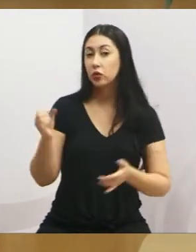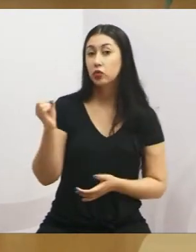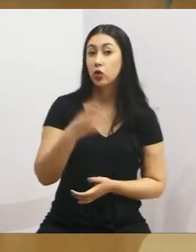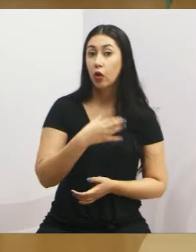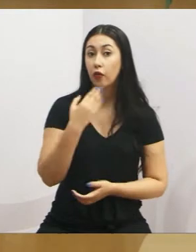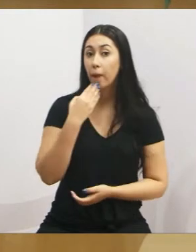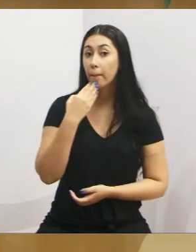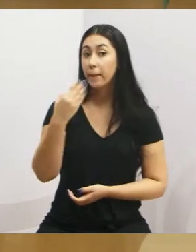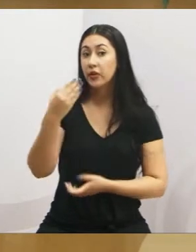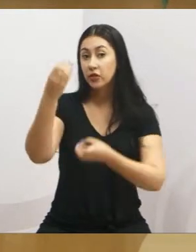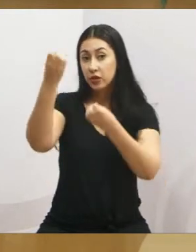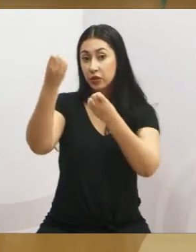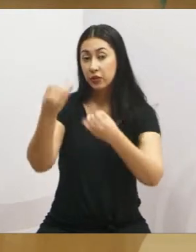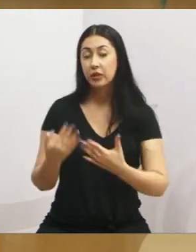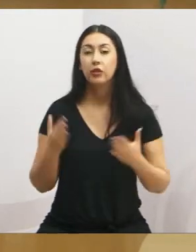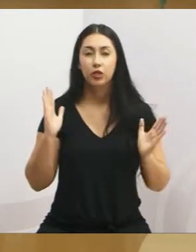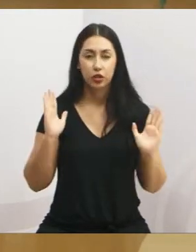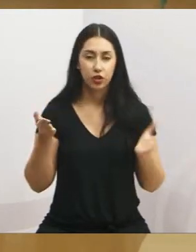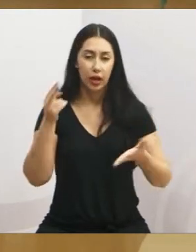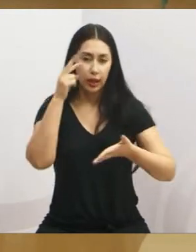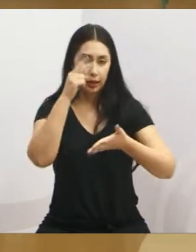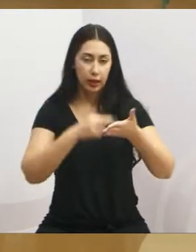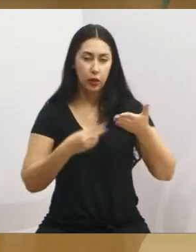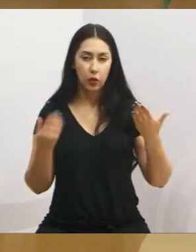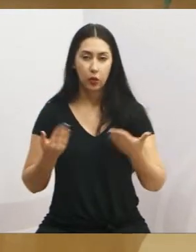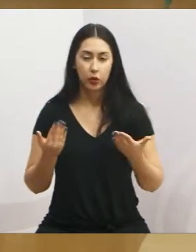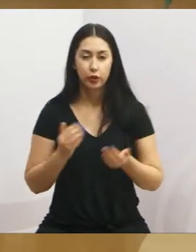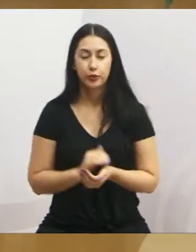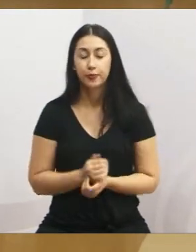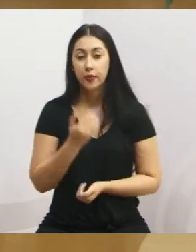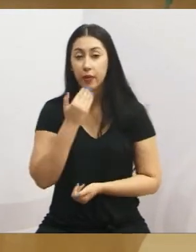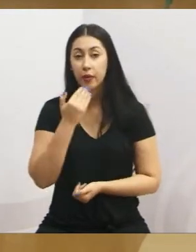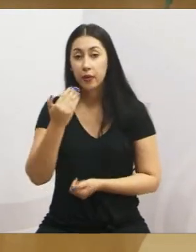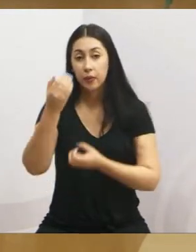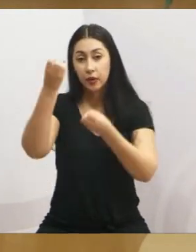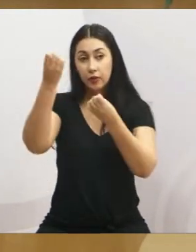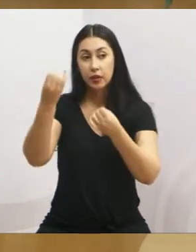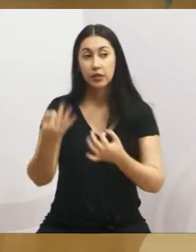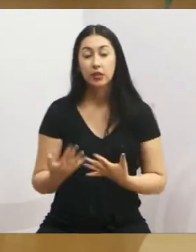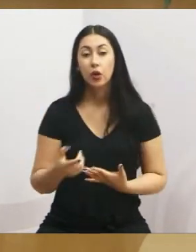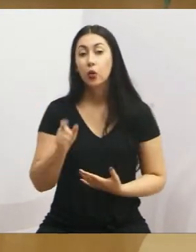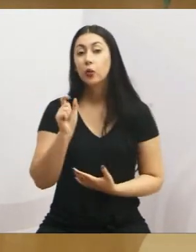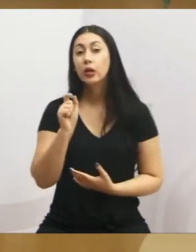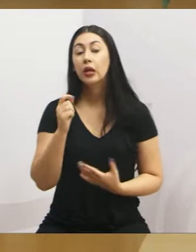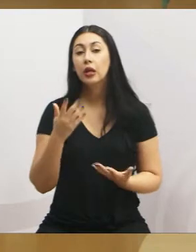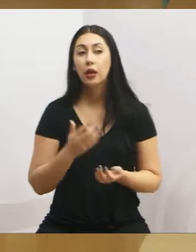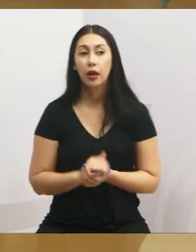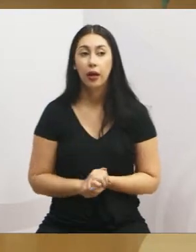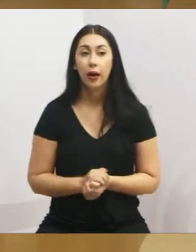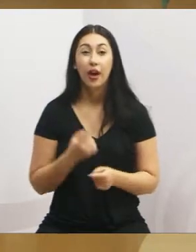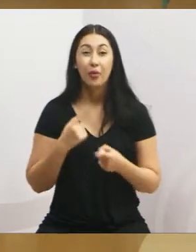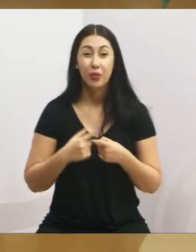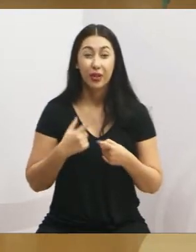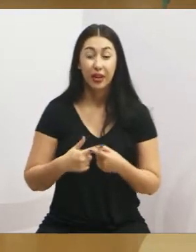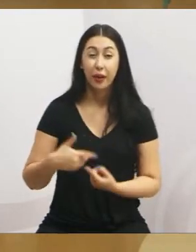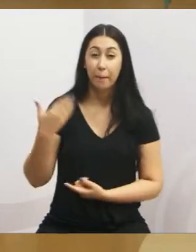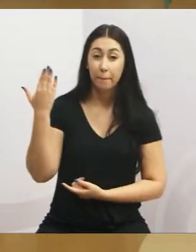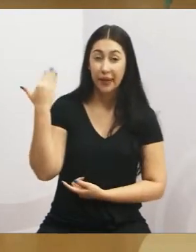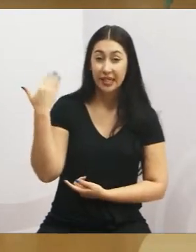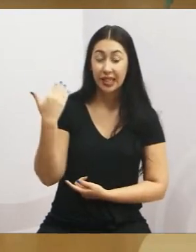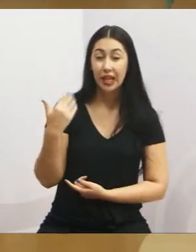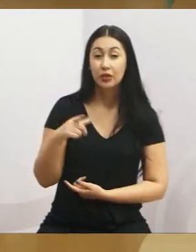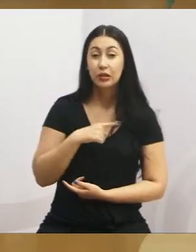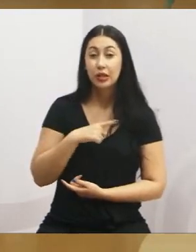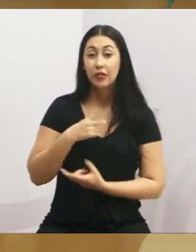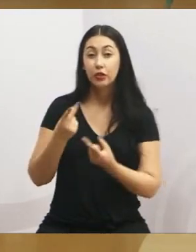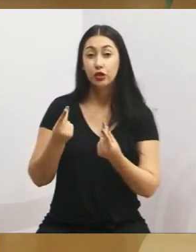informação lido no dia de hoje. E esse pedido de informação está ligado a um recurso que supostamente veio para o